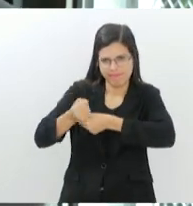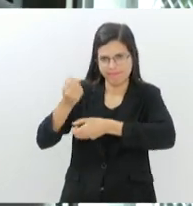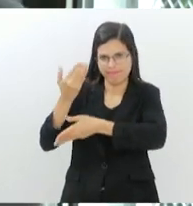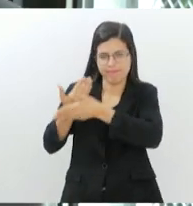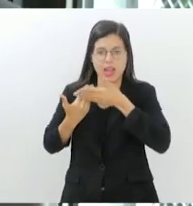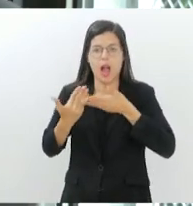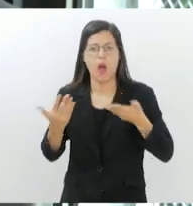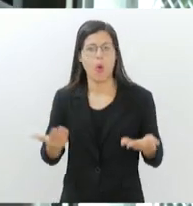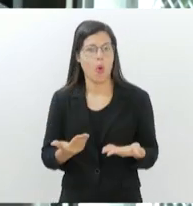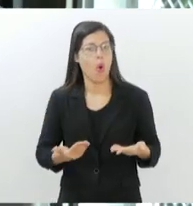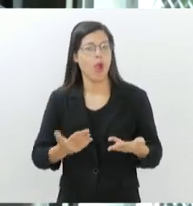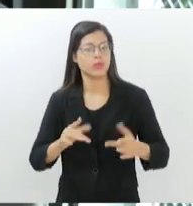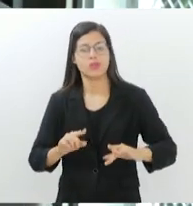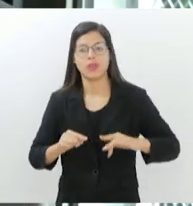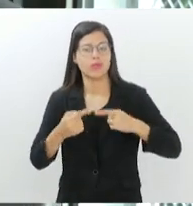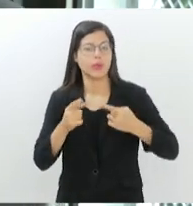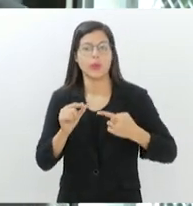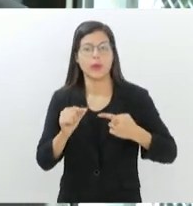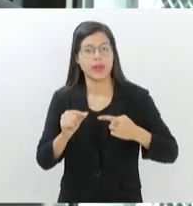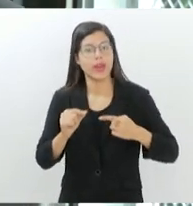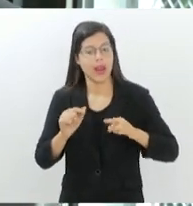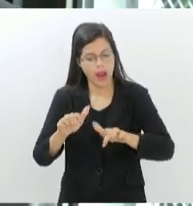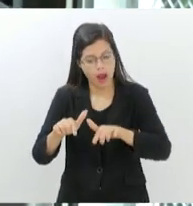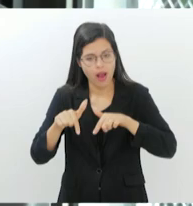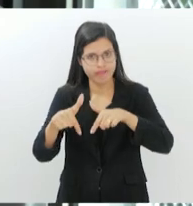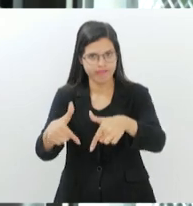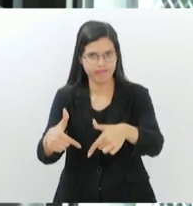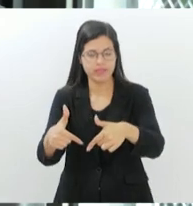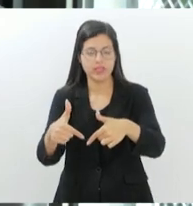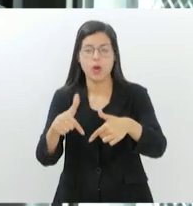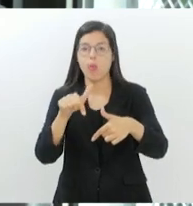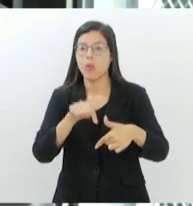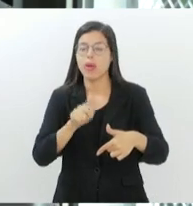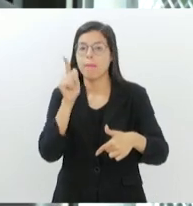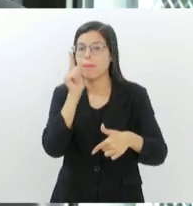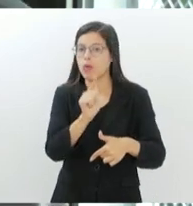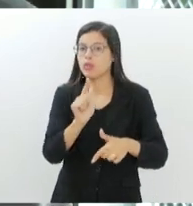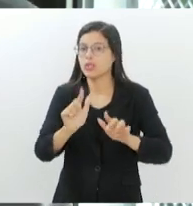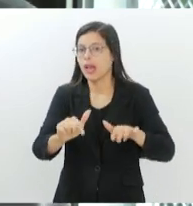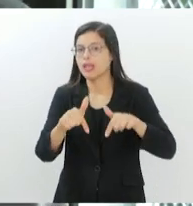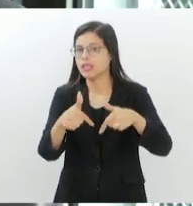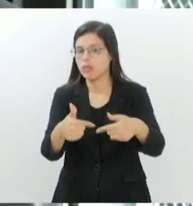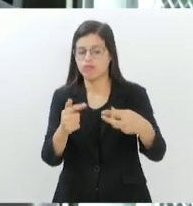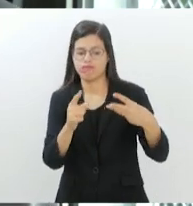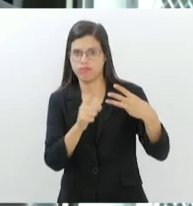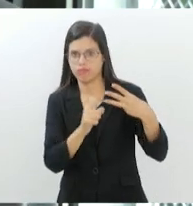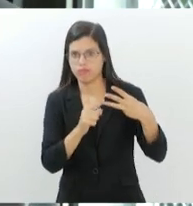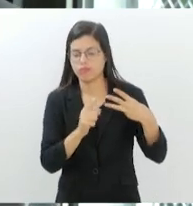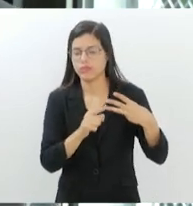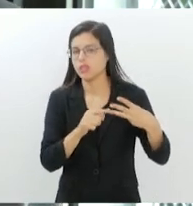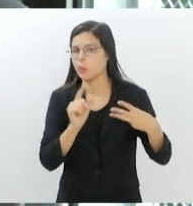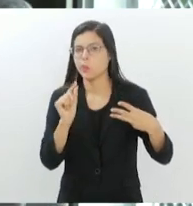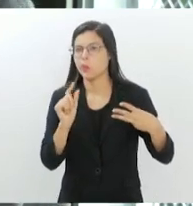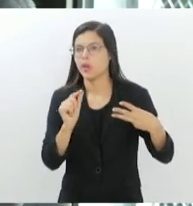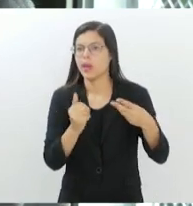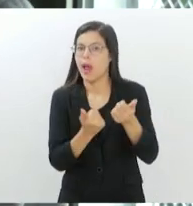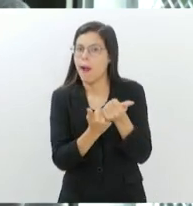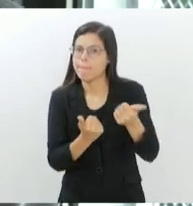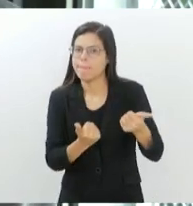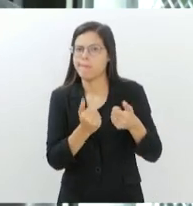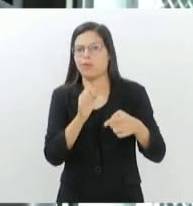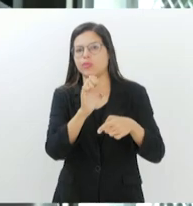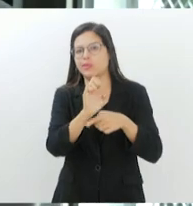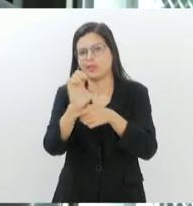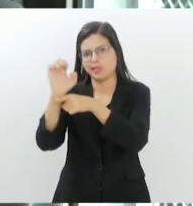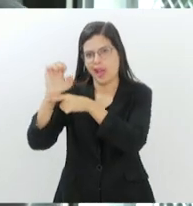de maior desafio, que é operacionalizar. E para que ela seja bem operacionalizada, vem a 3ª vertente, que é o apoio aos estados,